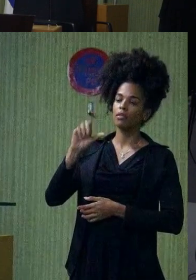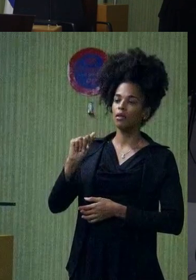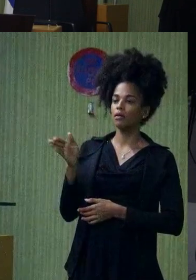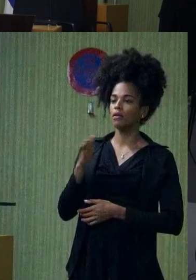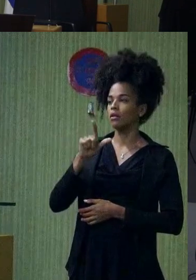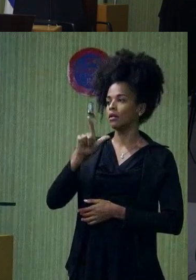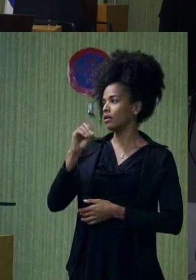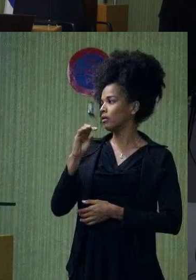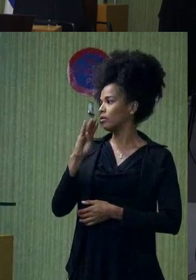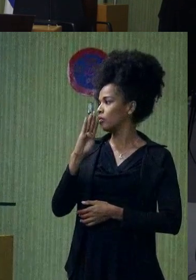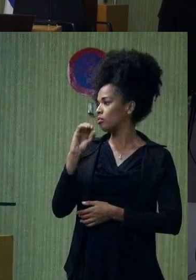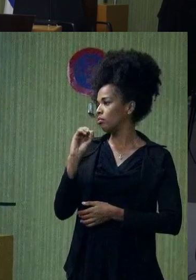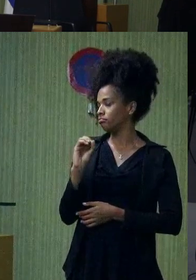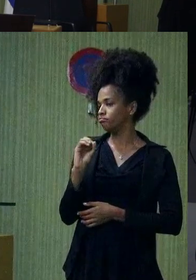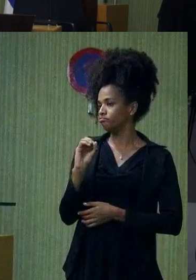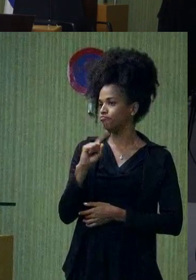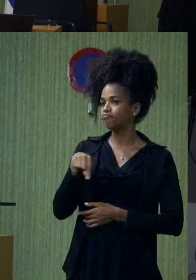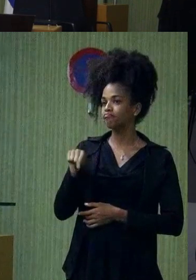mais